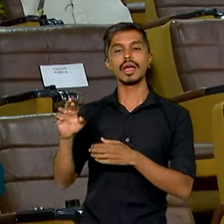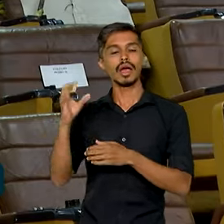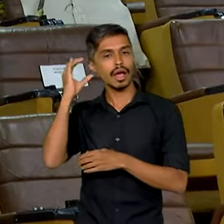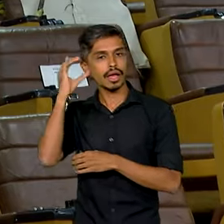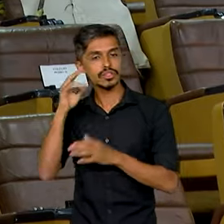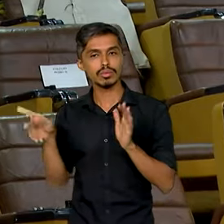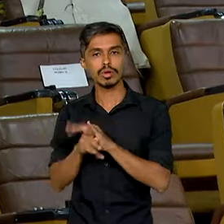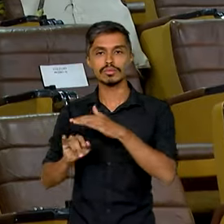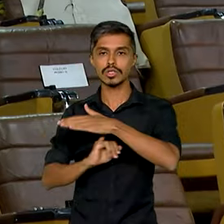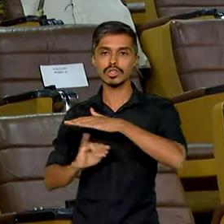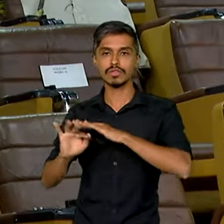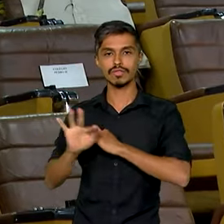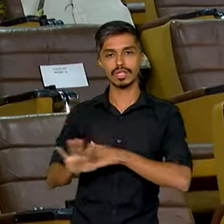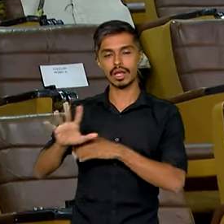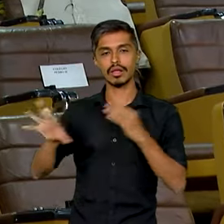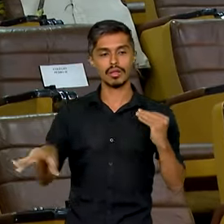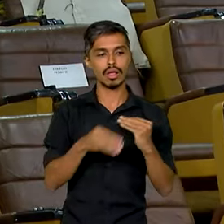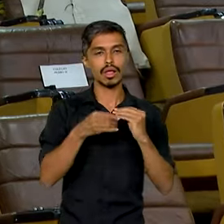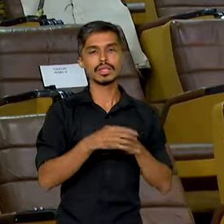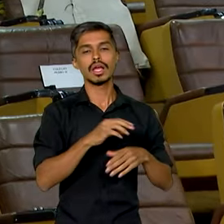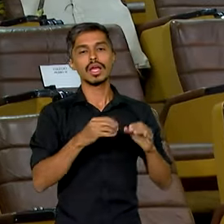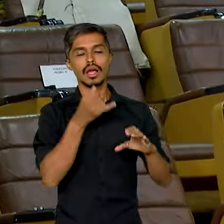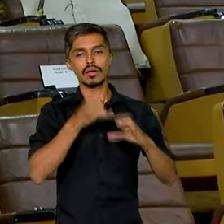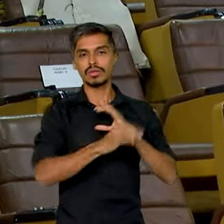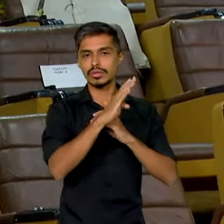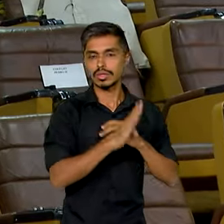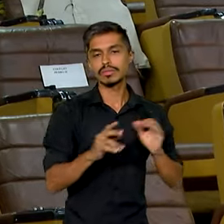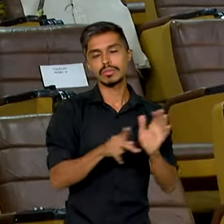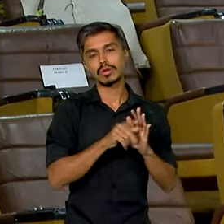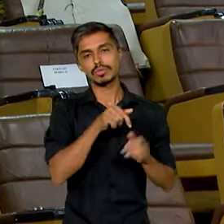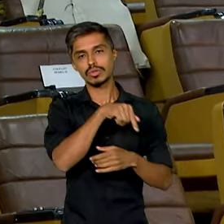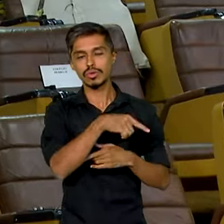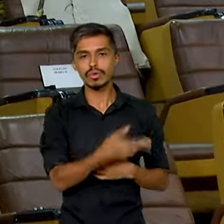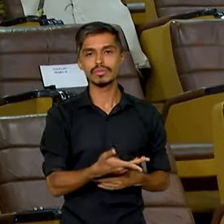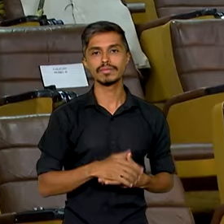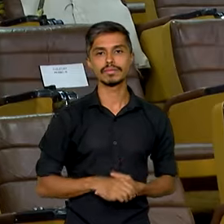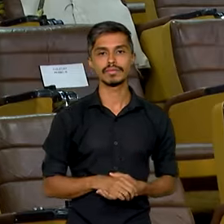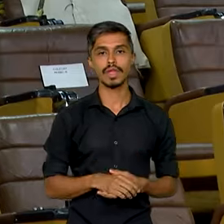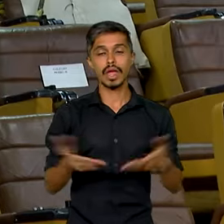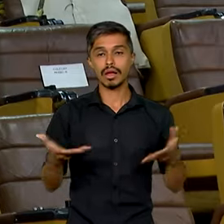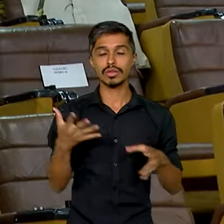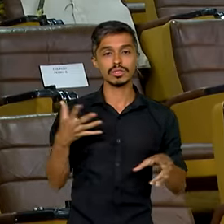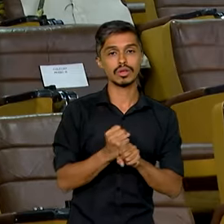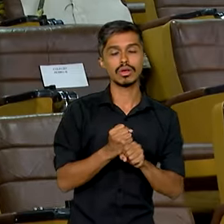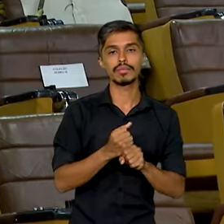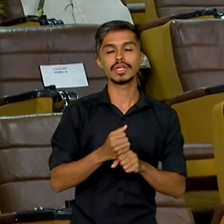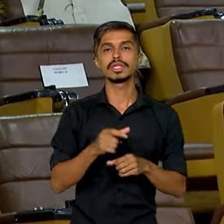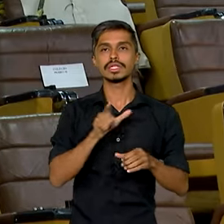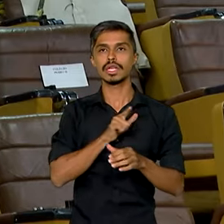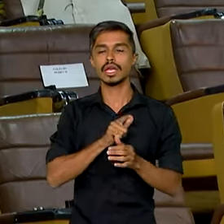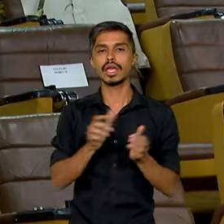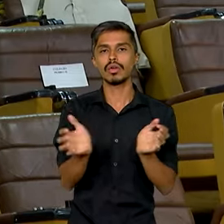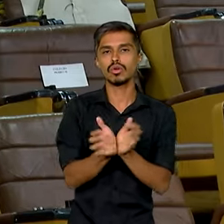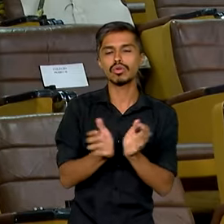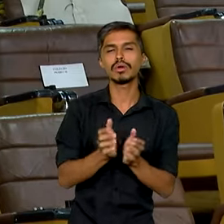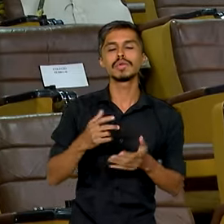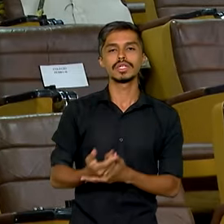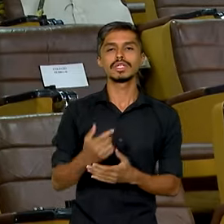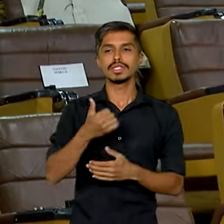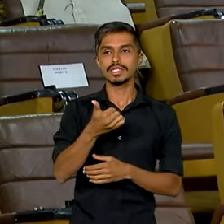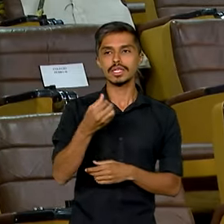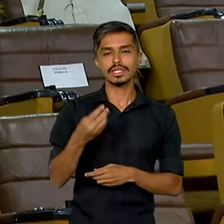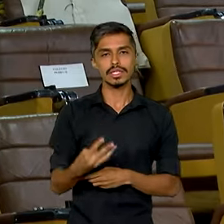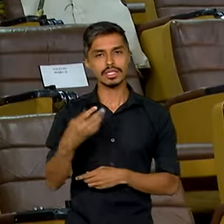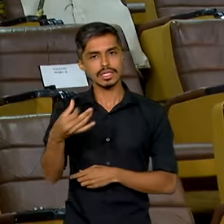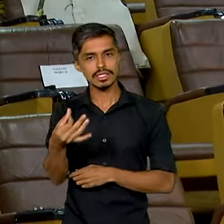vão fazer parte da Rede Nacional de Comunicação Pública. Agora, no total, a rede vai contar com